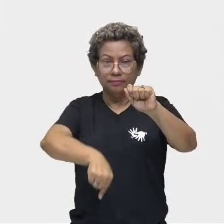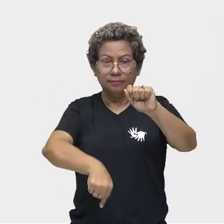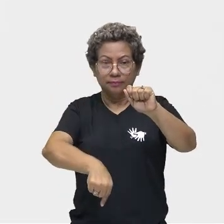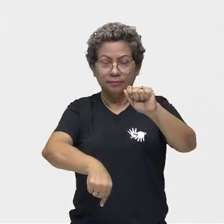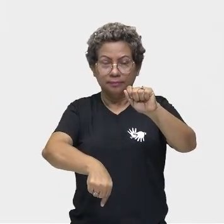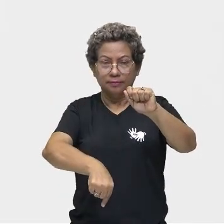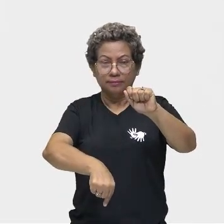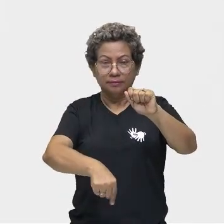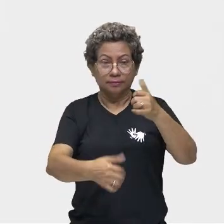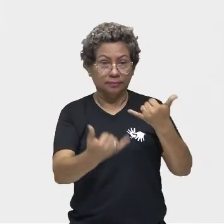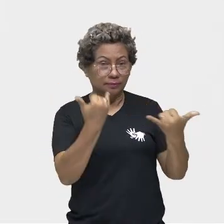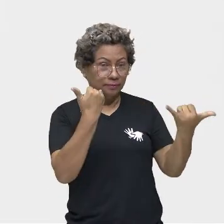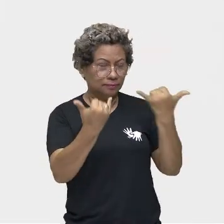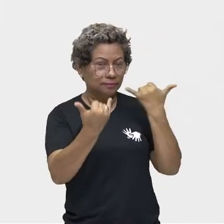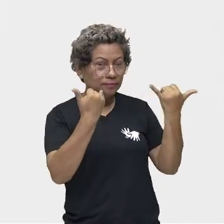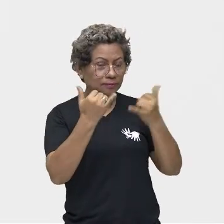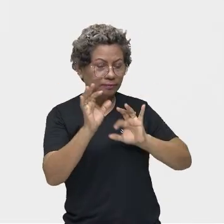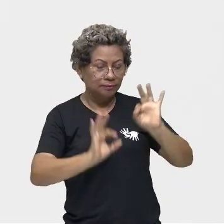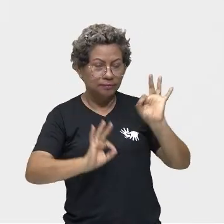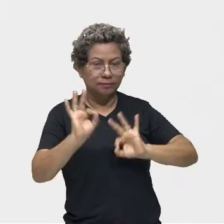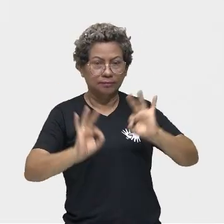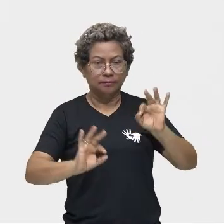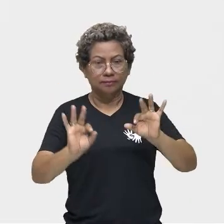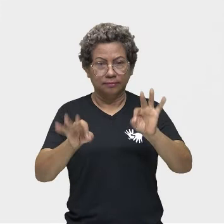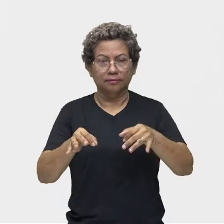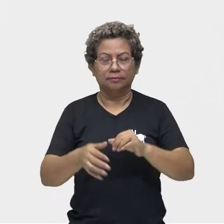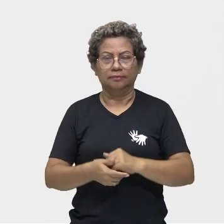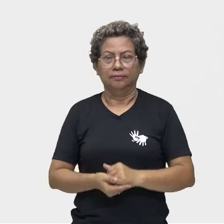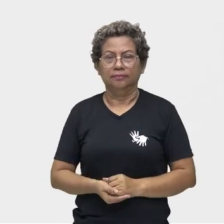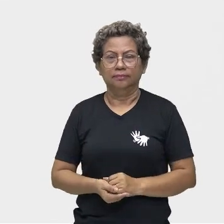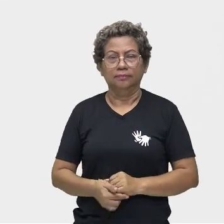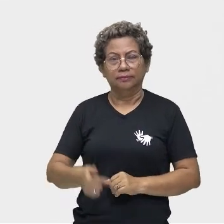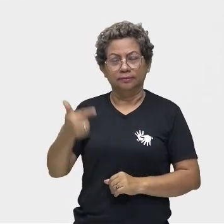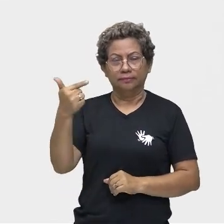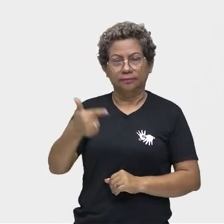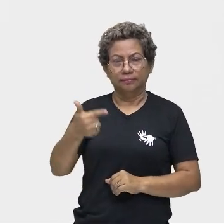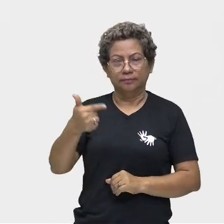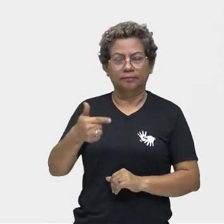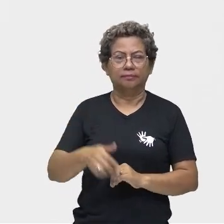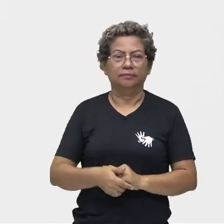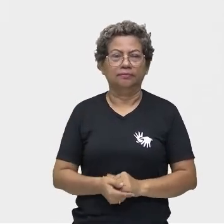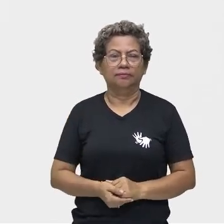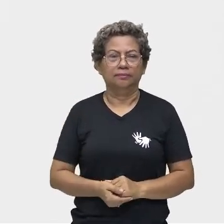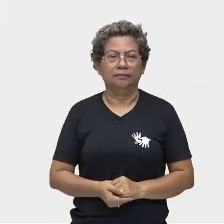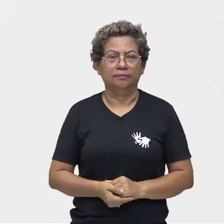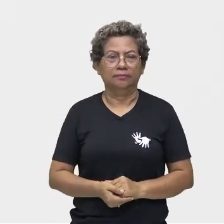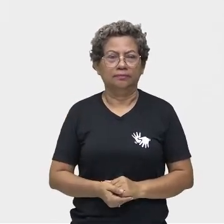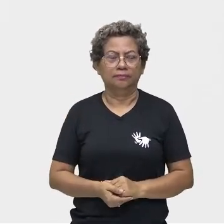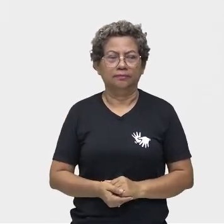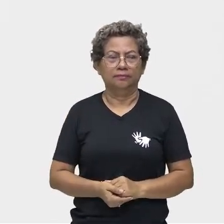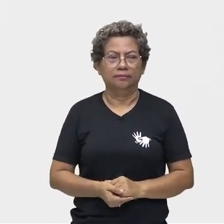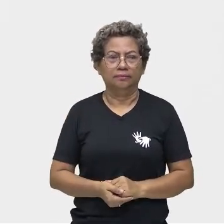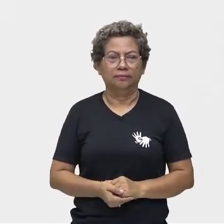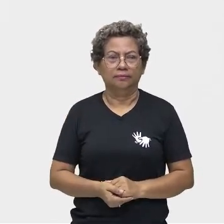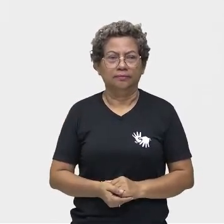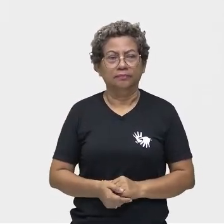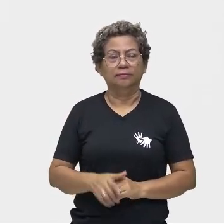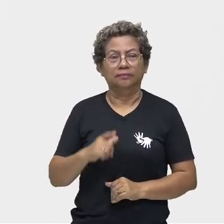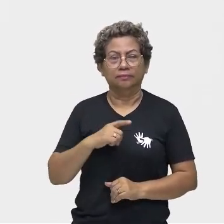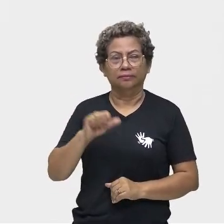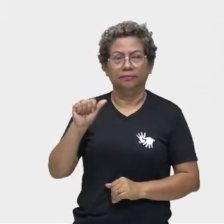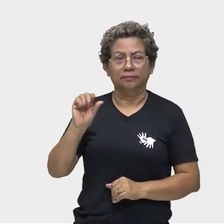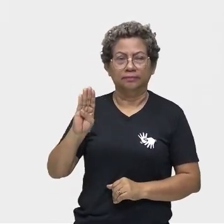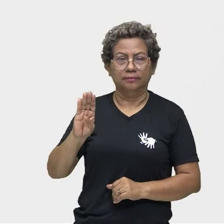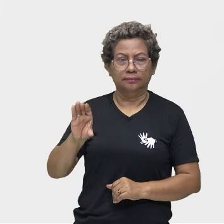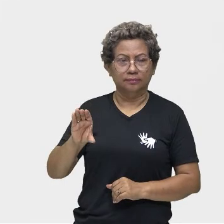utilizados. Correto? É a nossa próxima dinâmica aqui. Aí vem as alternativas, né? 9, 4,